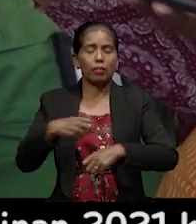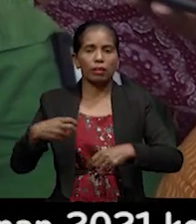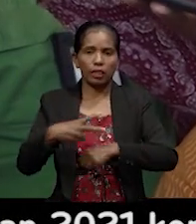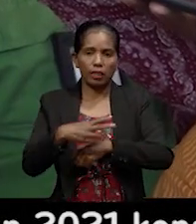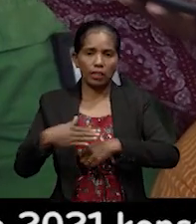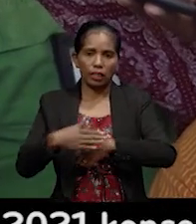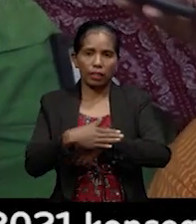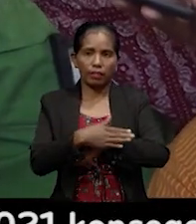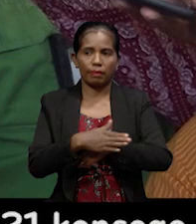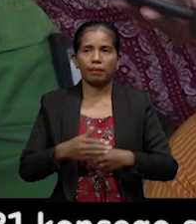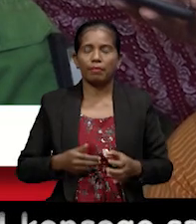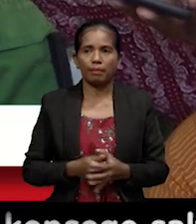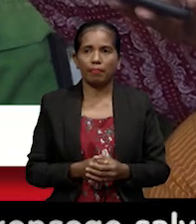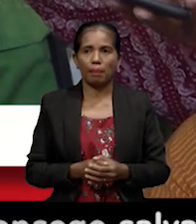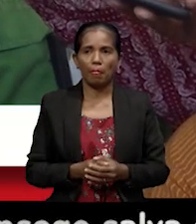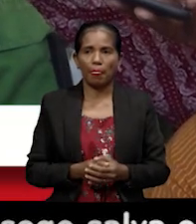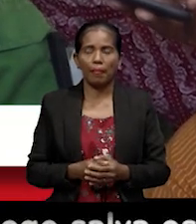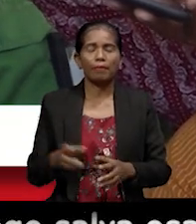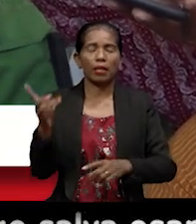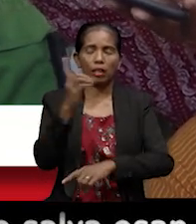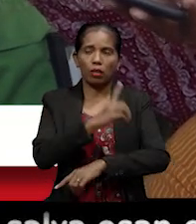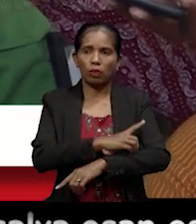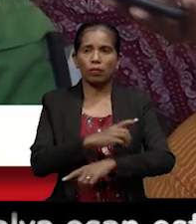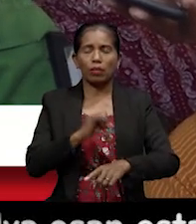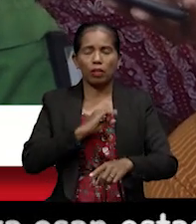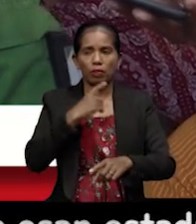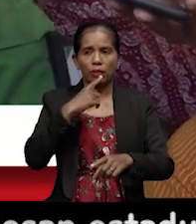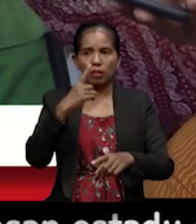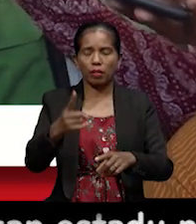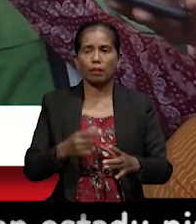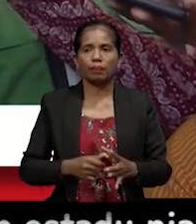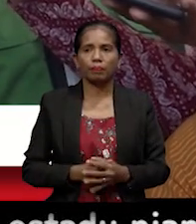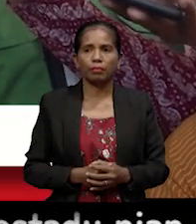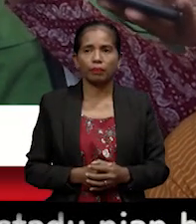loron itani be tamani sa uhin audia ne balu permanente ne ba